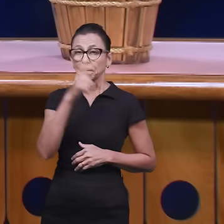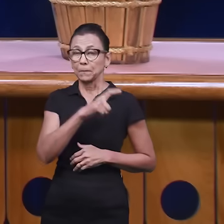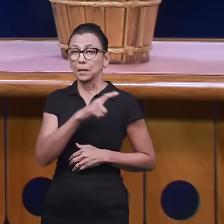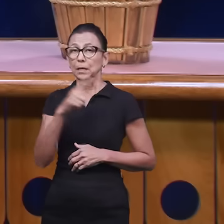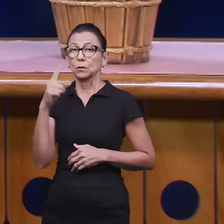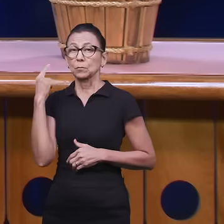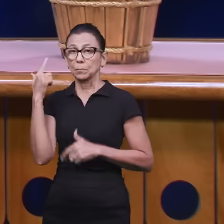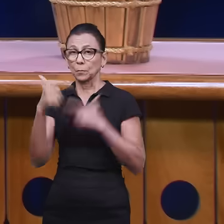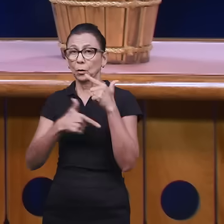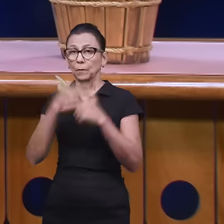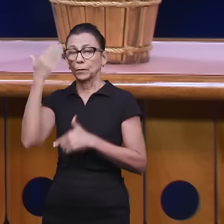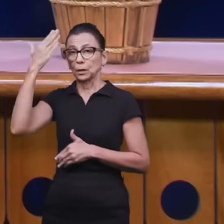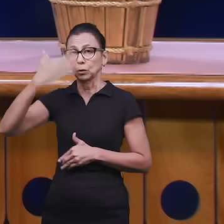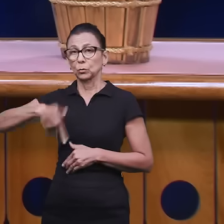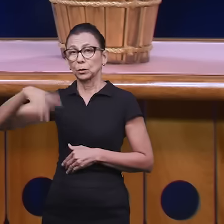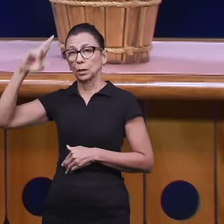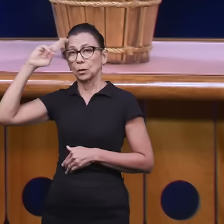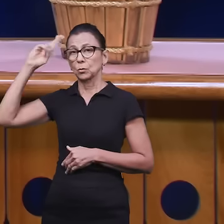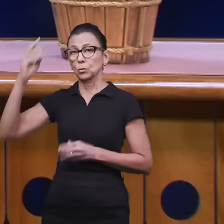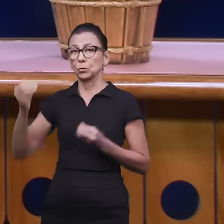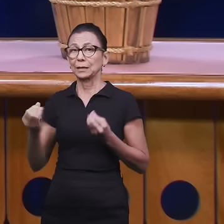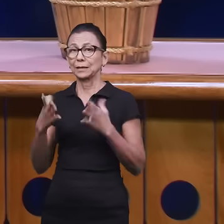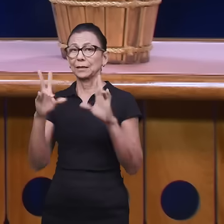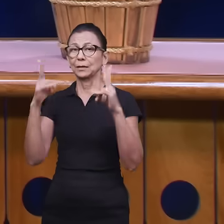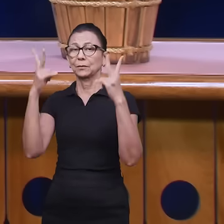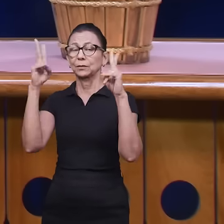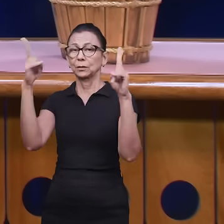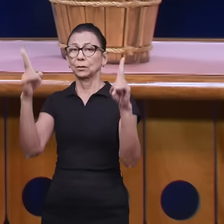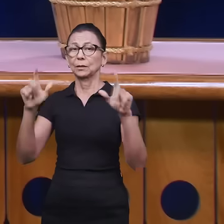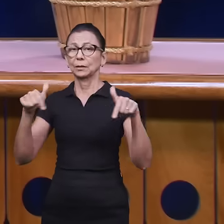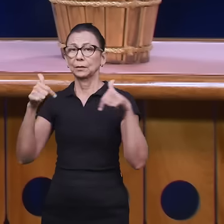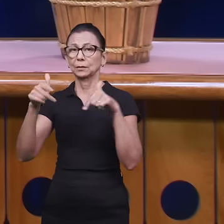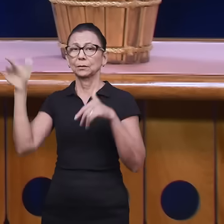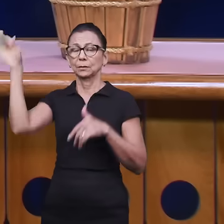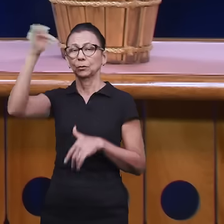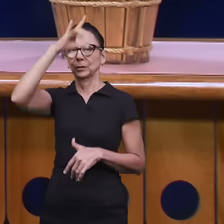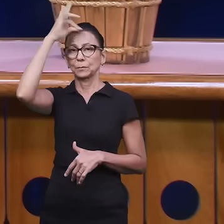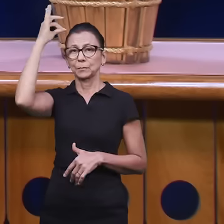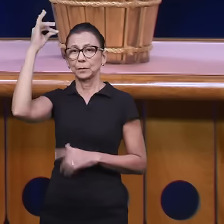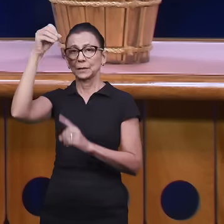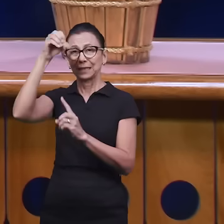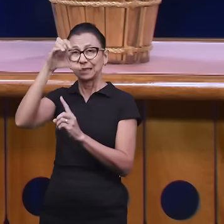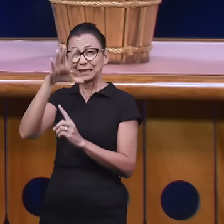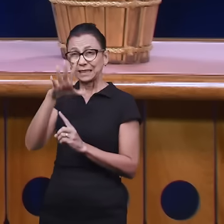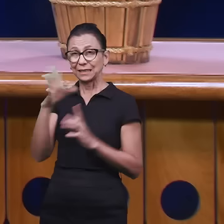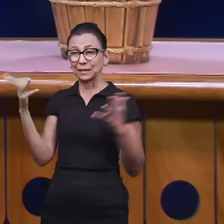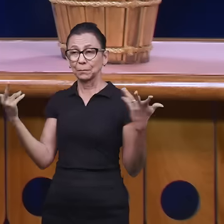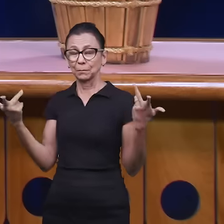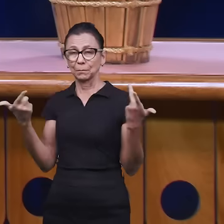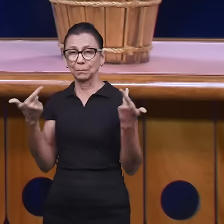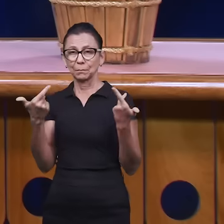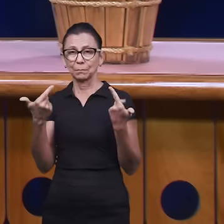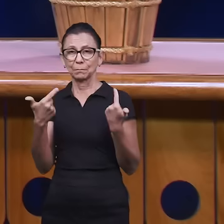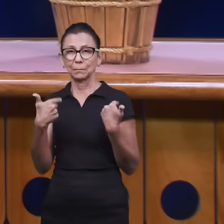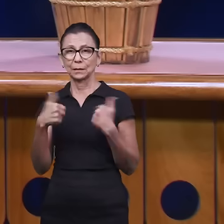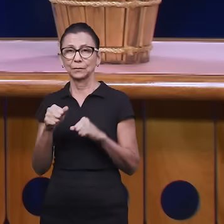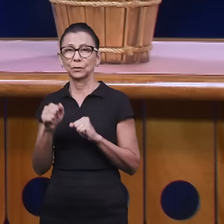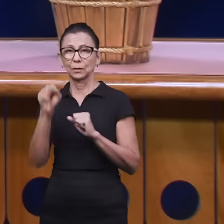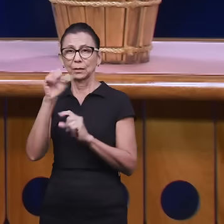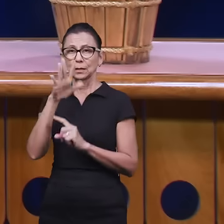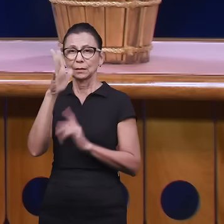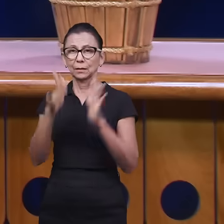difícil, essa o Senhor tem nos dado pela vitória, pela operação do seu Espírito, pela graça que é